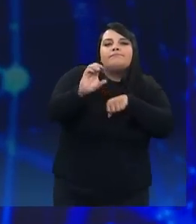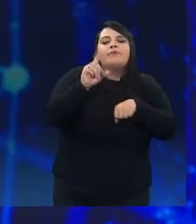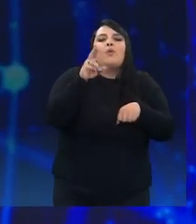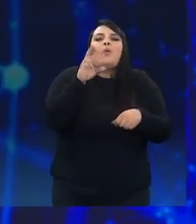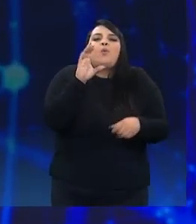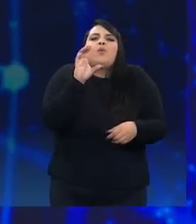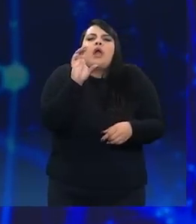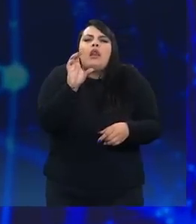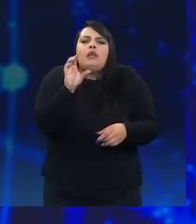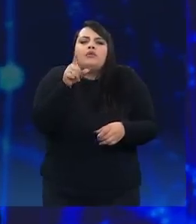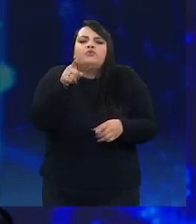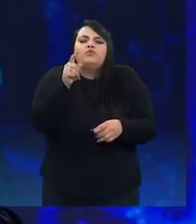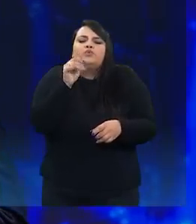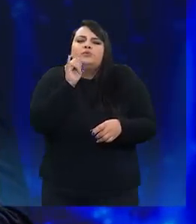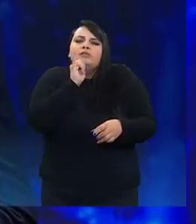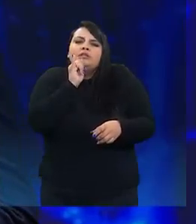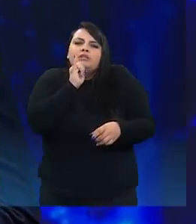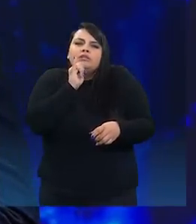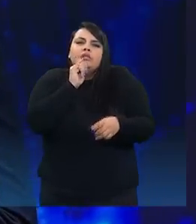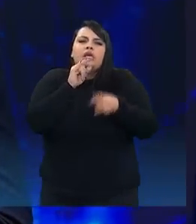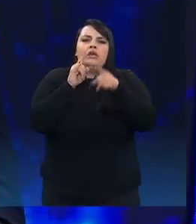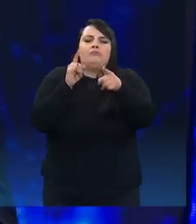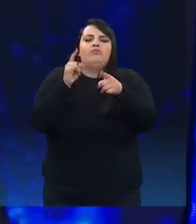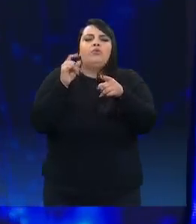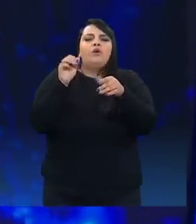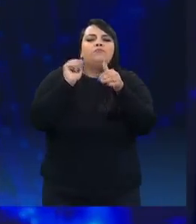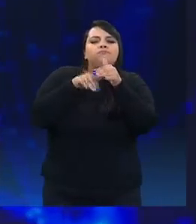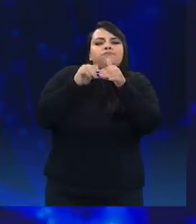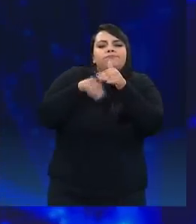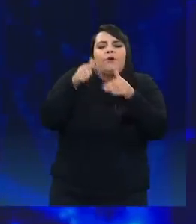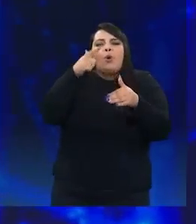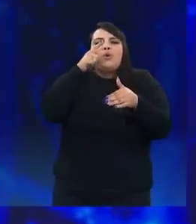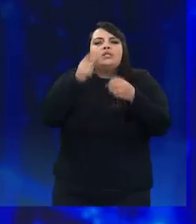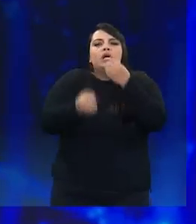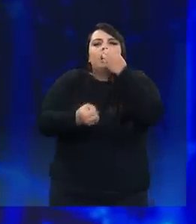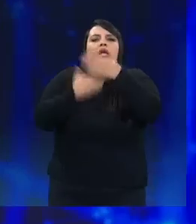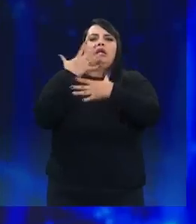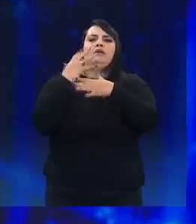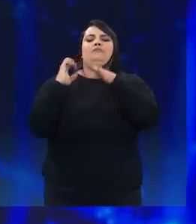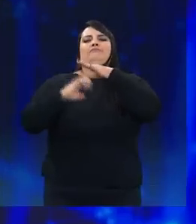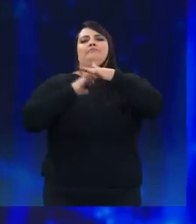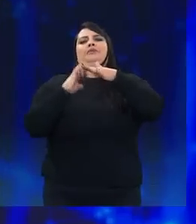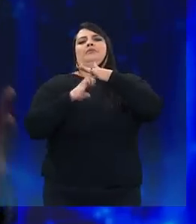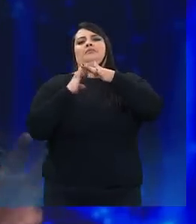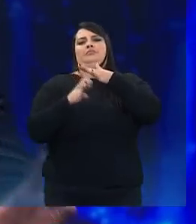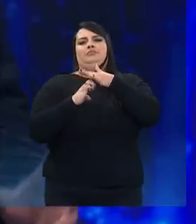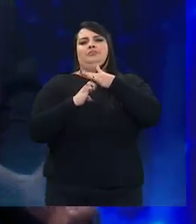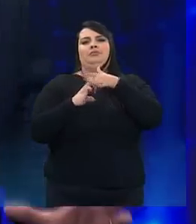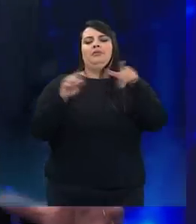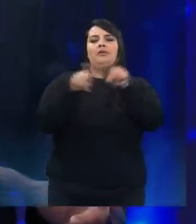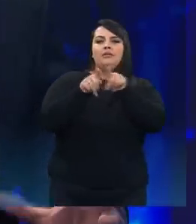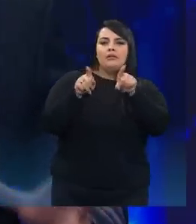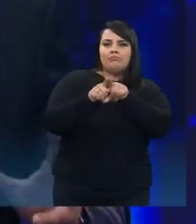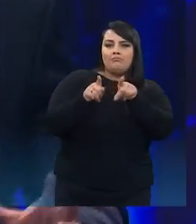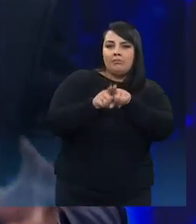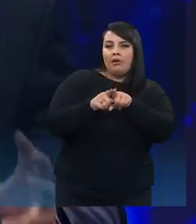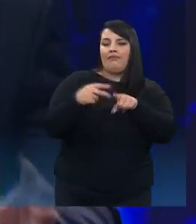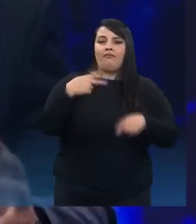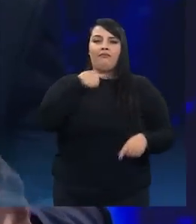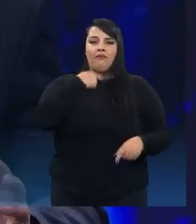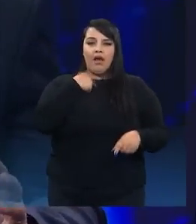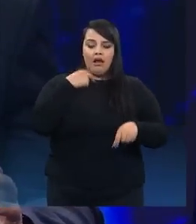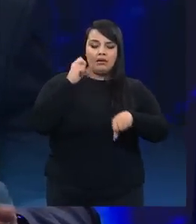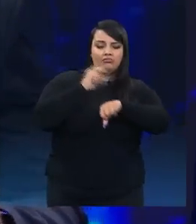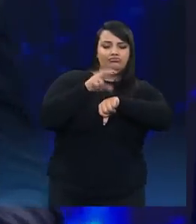pesadamente em infraestrutura, investindo pesadamente em capacitação profissional, aumentando a oferta de vaga direcionada a cada